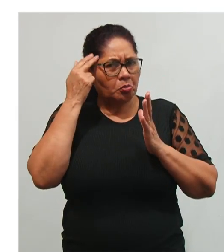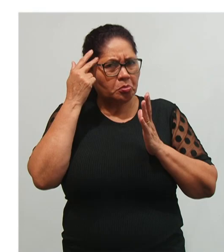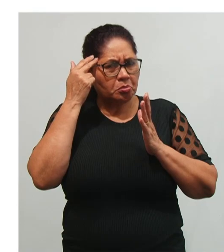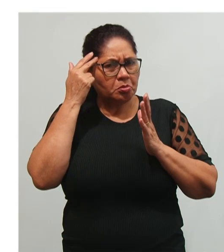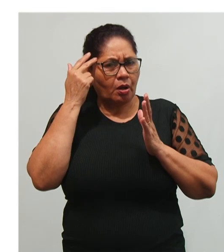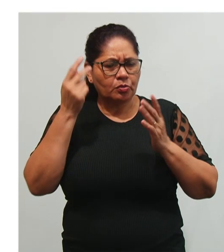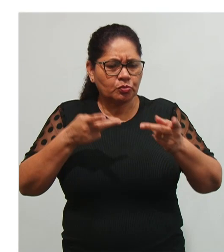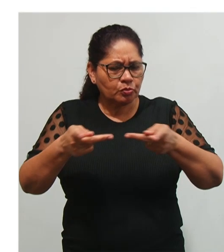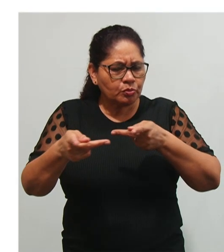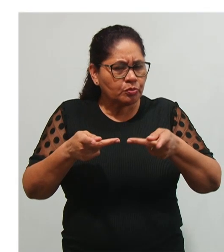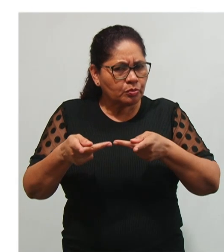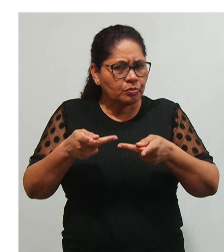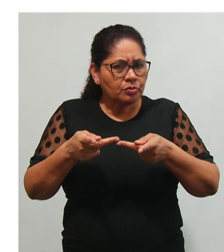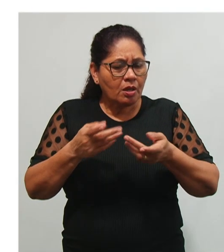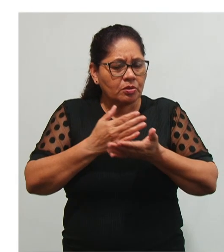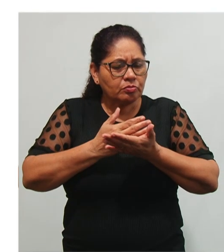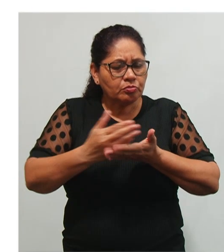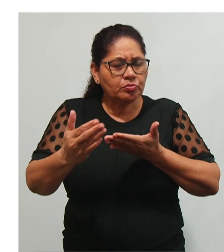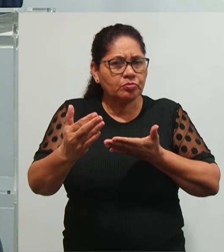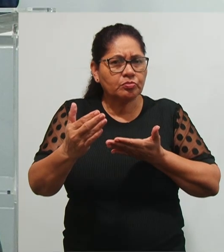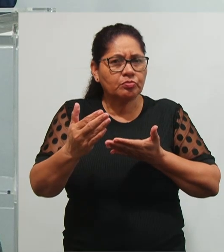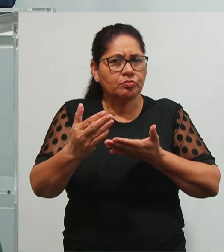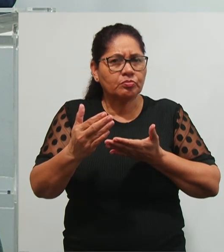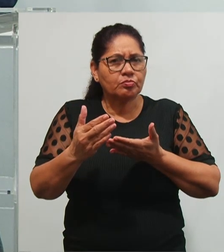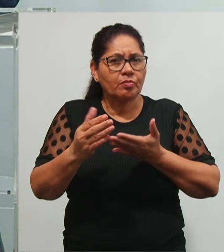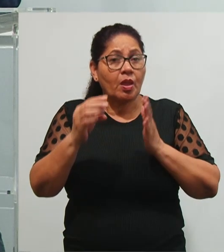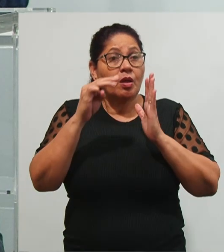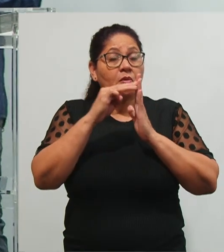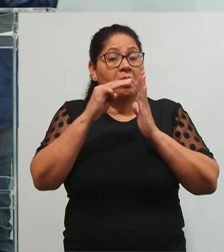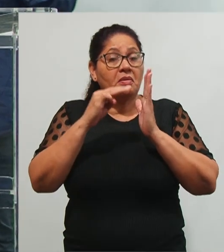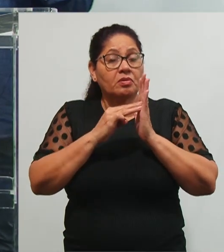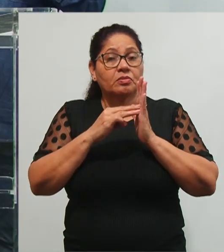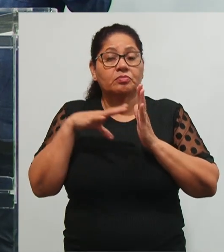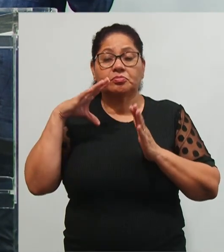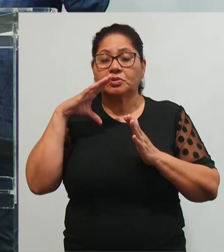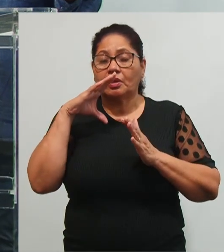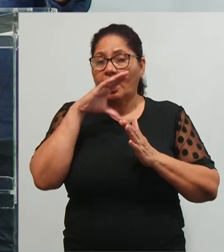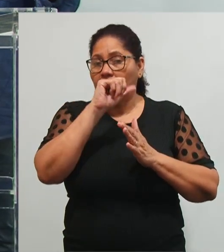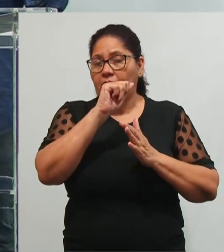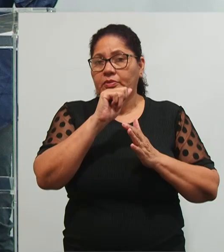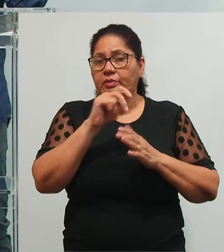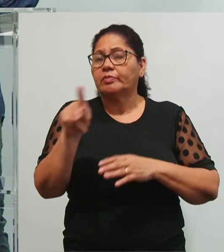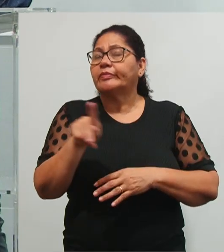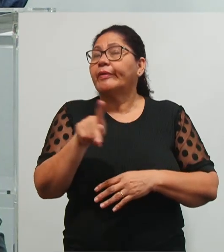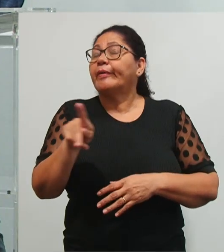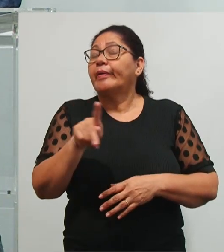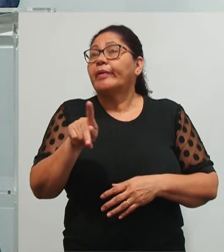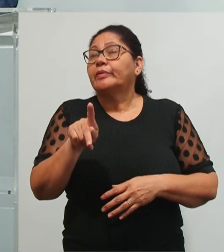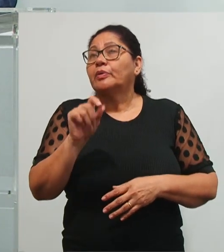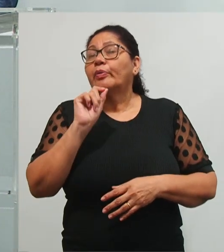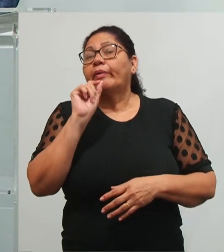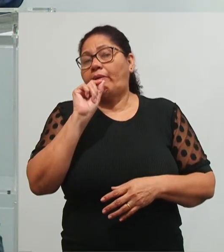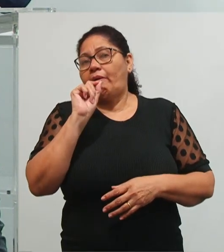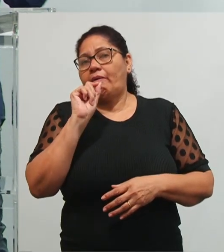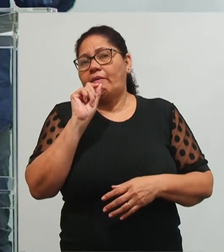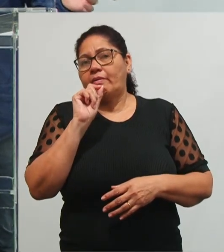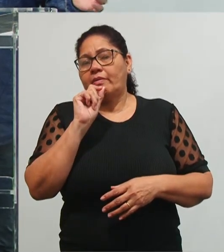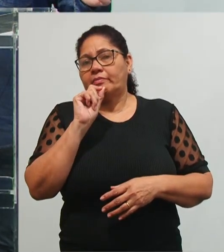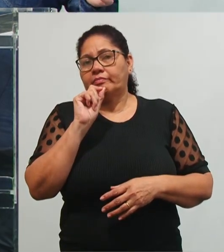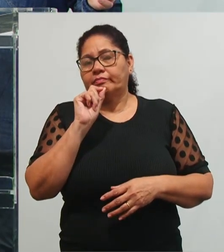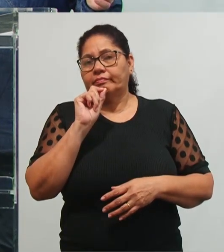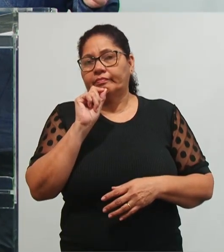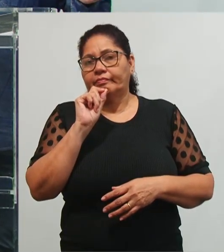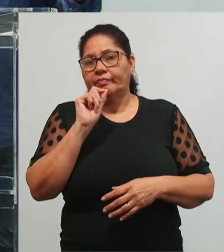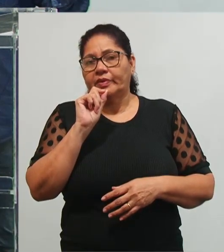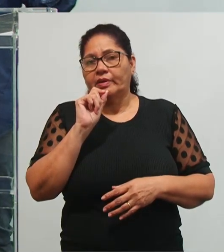tradicional dos projetos, mas já iniciamos com os métodos ágeis. Professor, o que são métodos